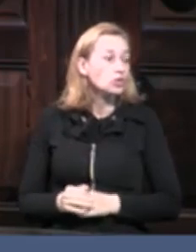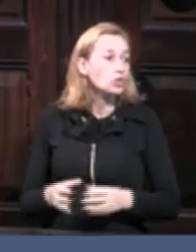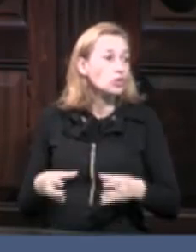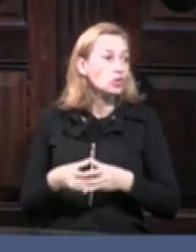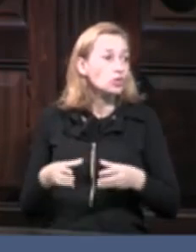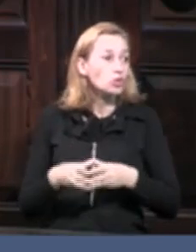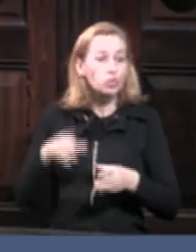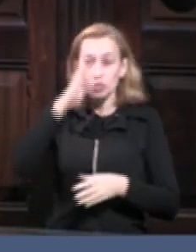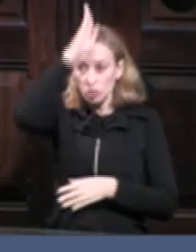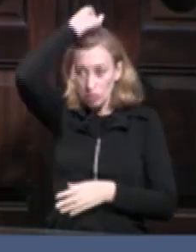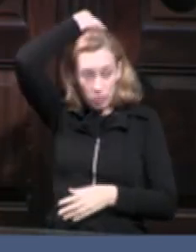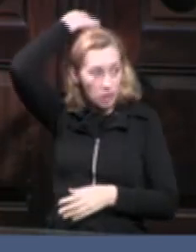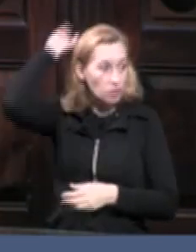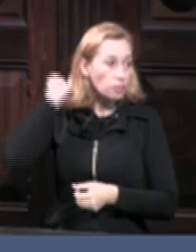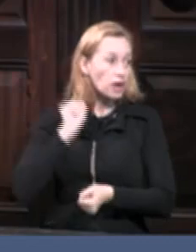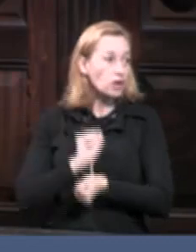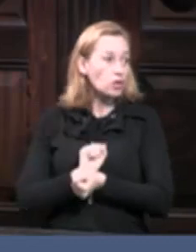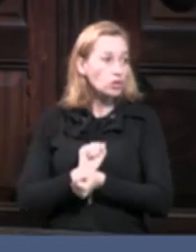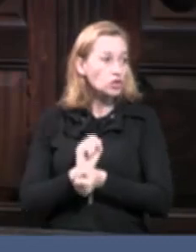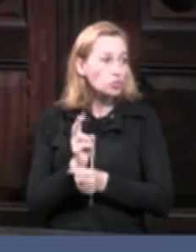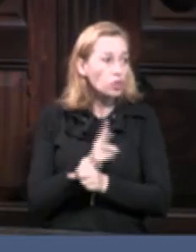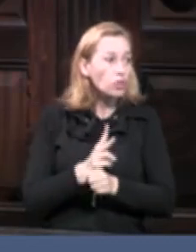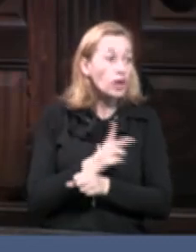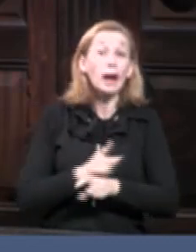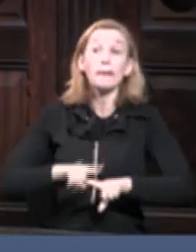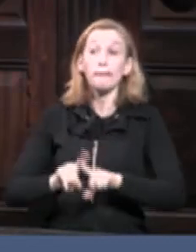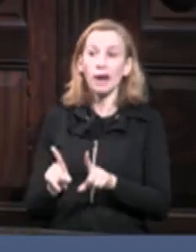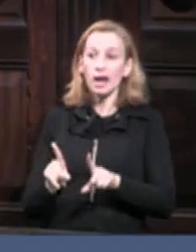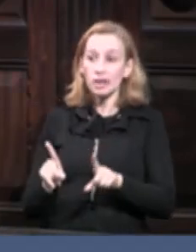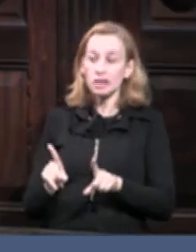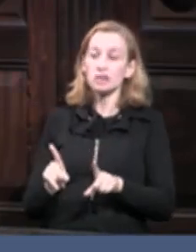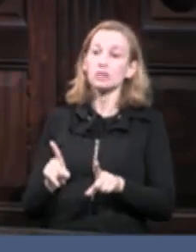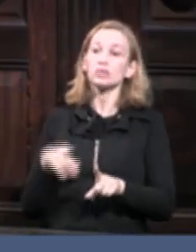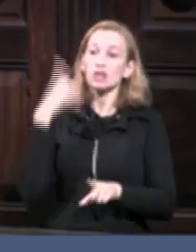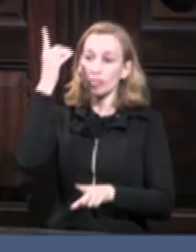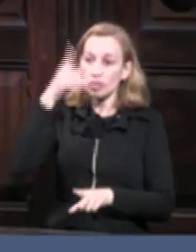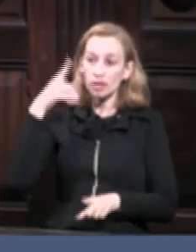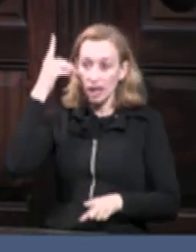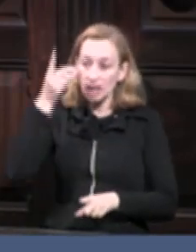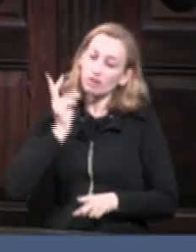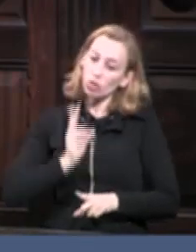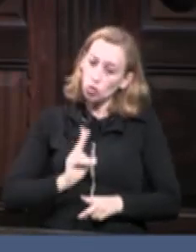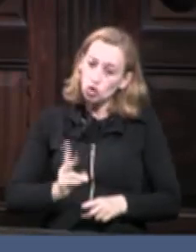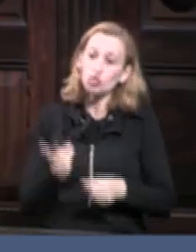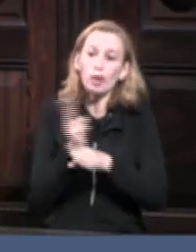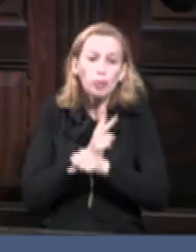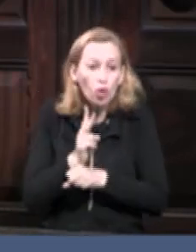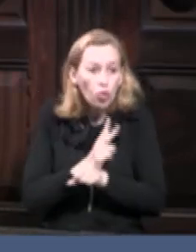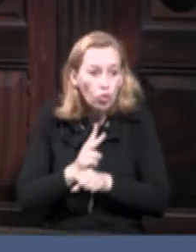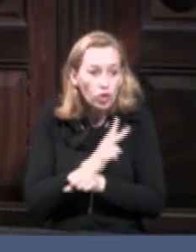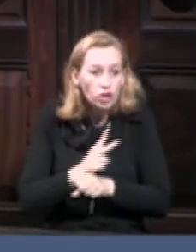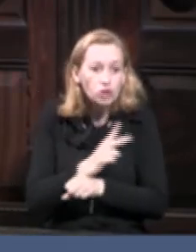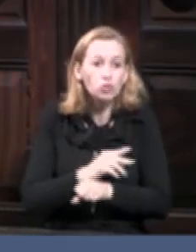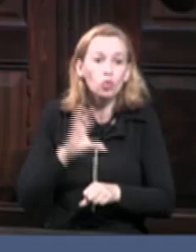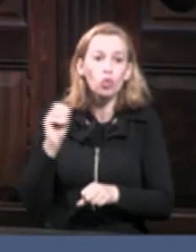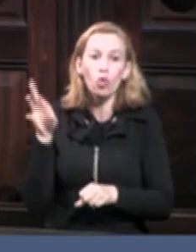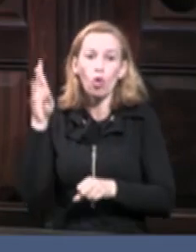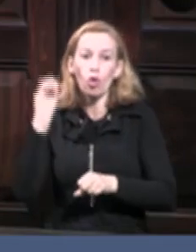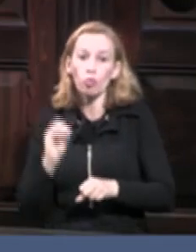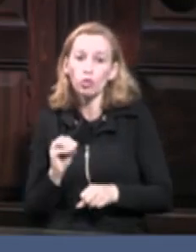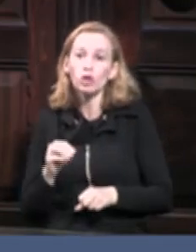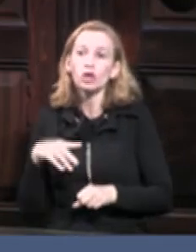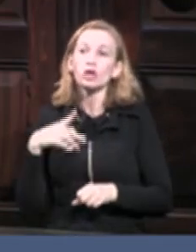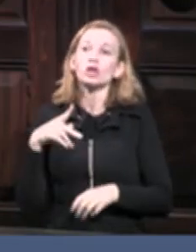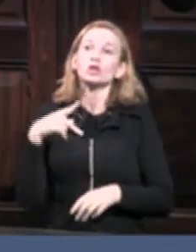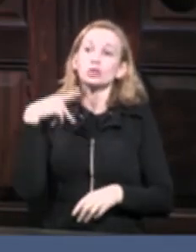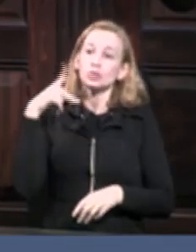aí, obviamente, as suas buscas, e a gente deseja mesmo que essa angústia possa